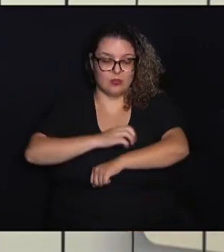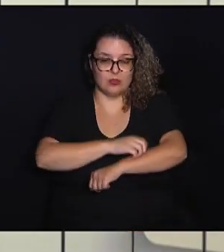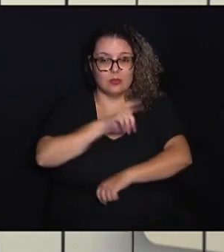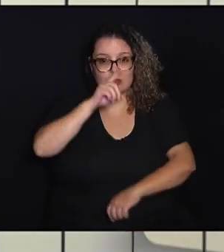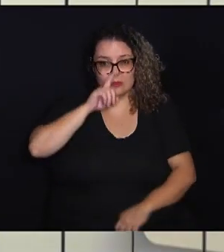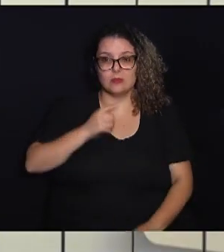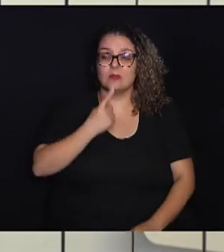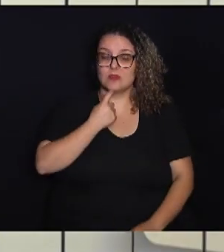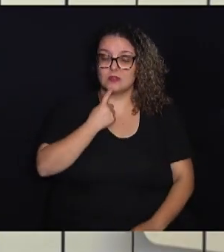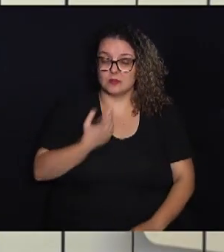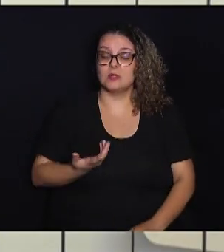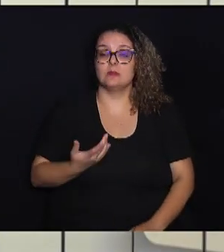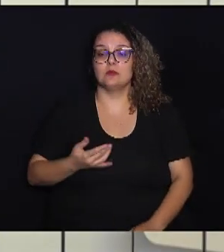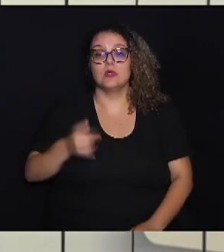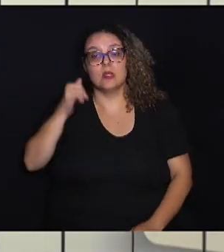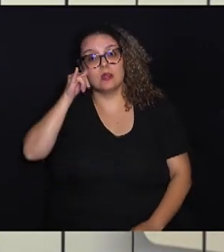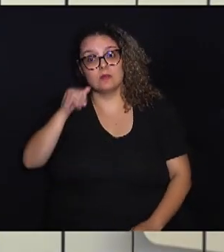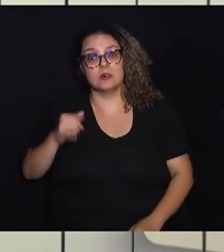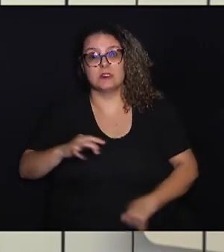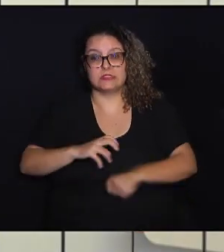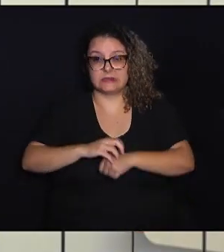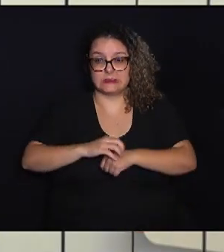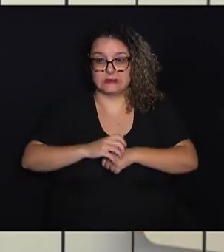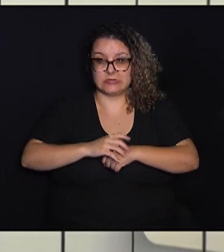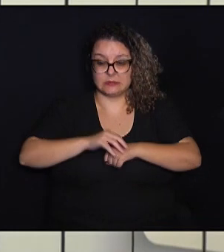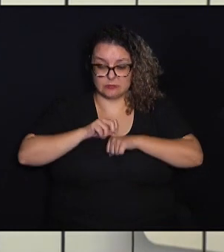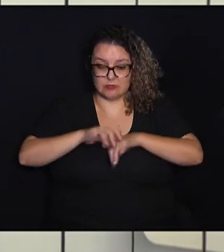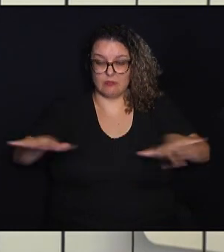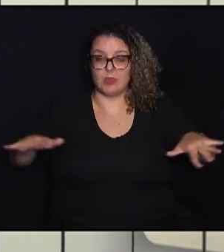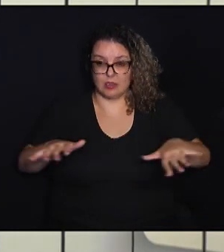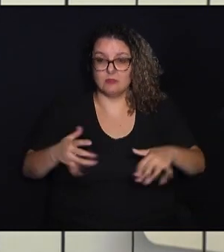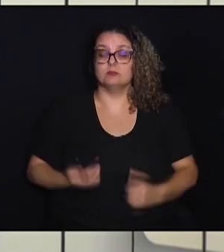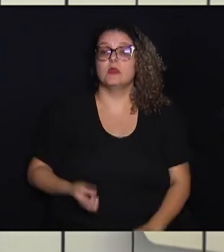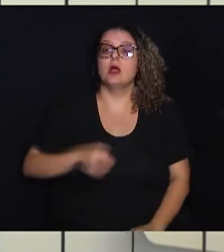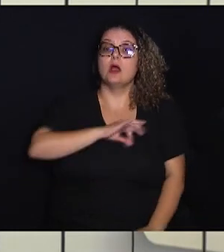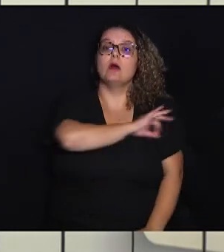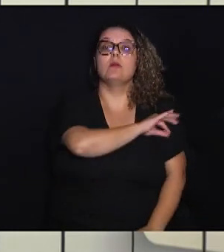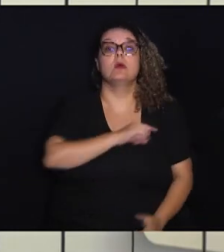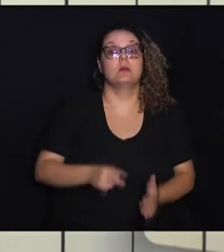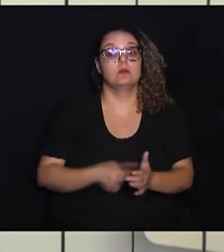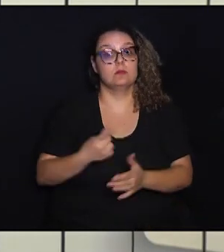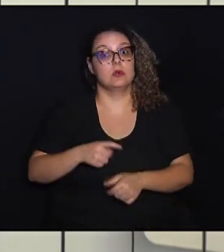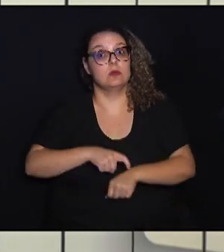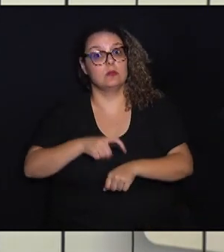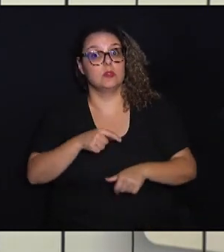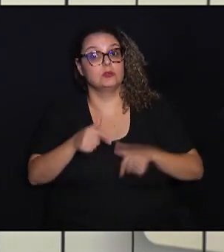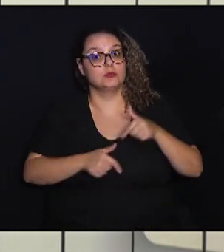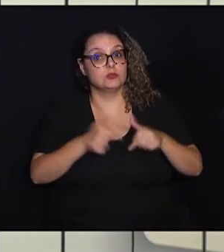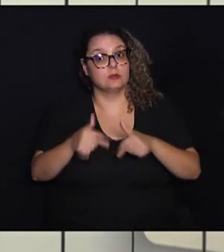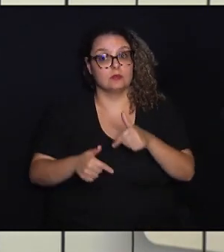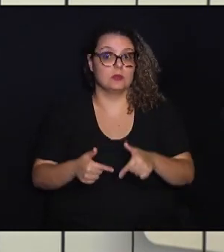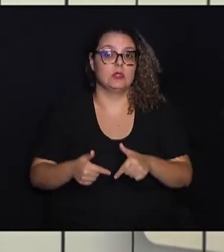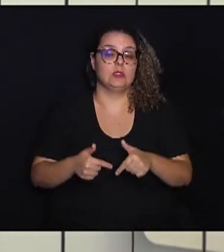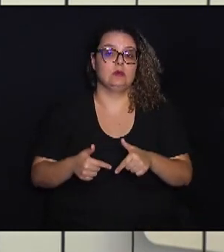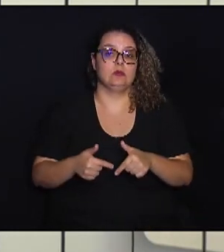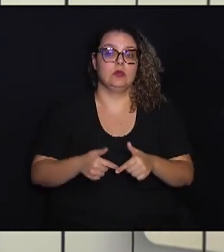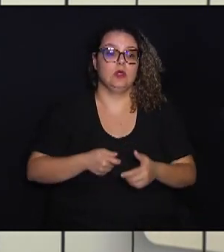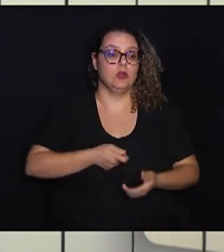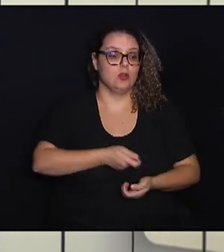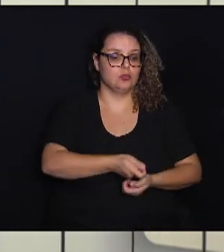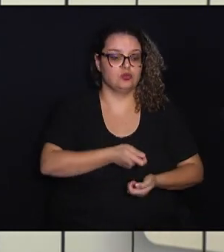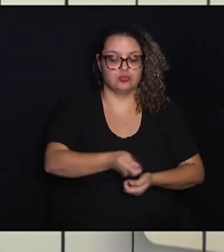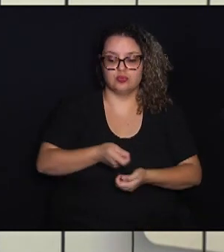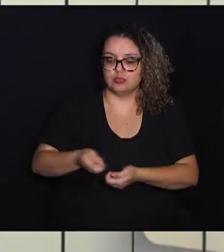para evitar um novo surto da doença aqui na cidade, a Prefeitura começou a primeira fase do trabalho de esterilização